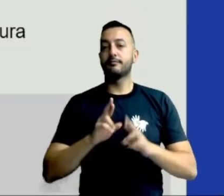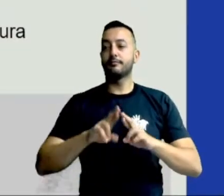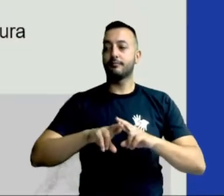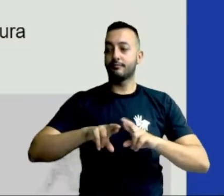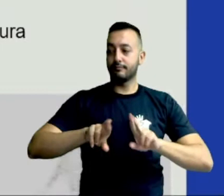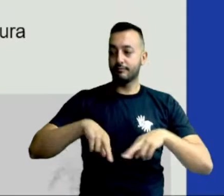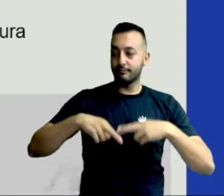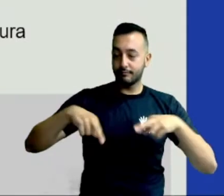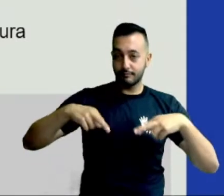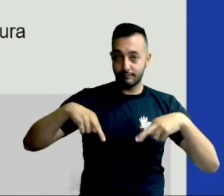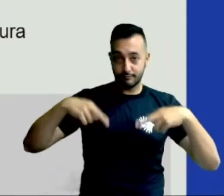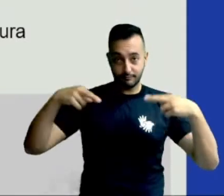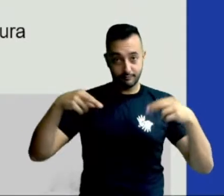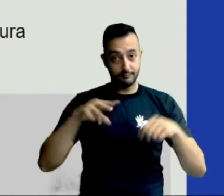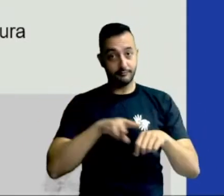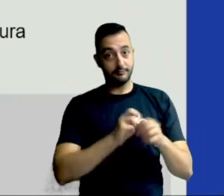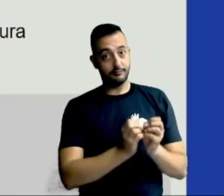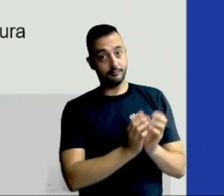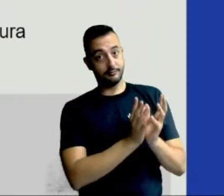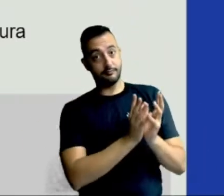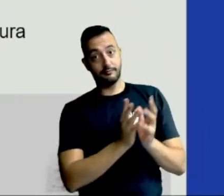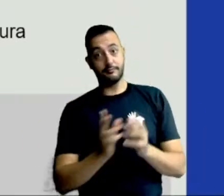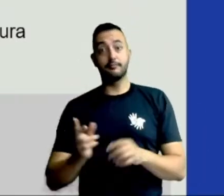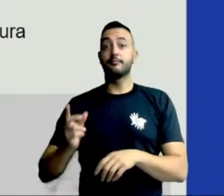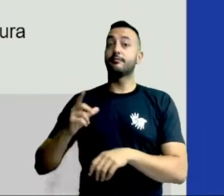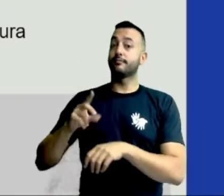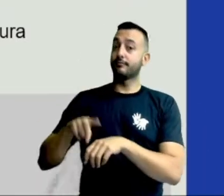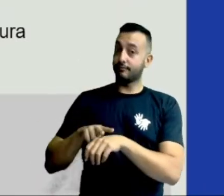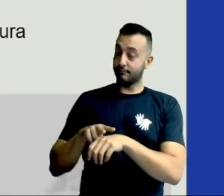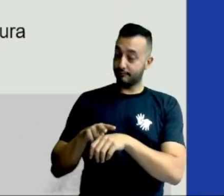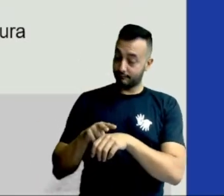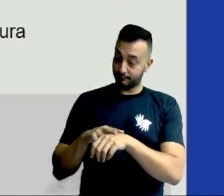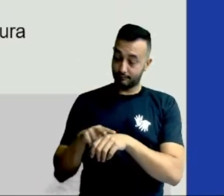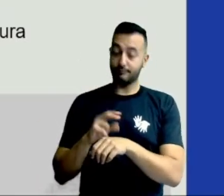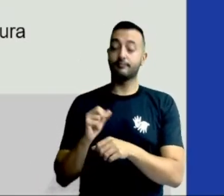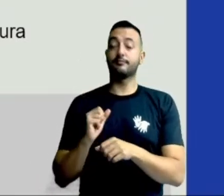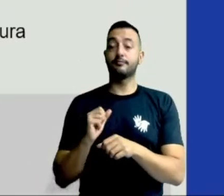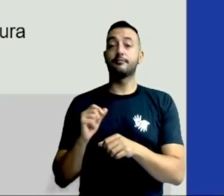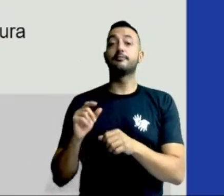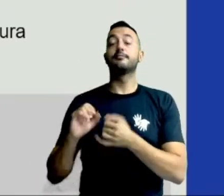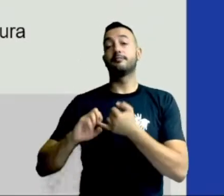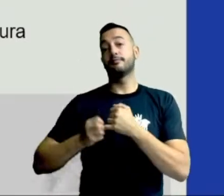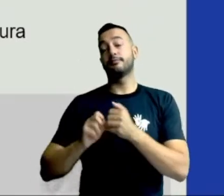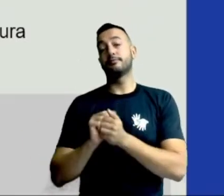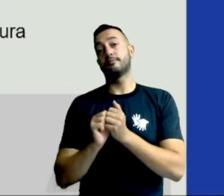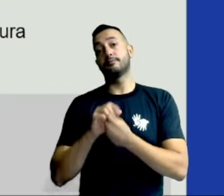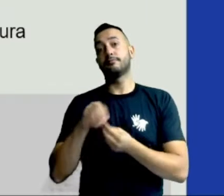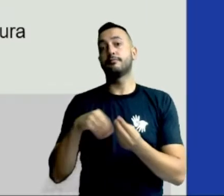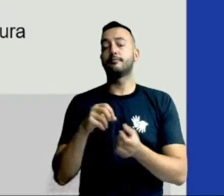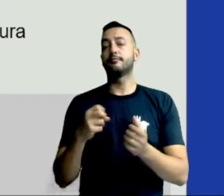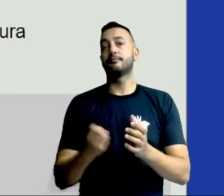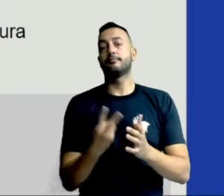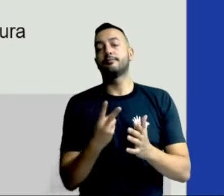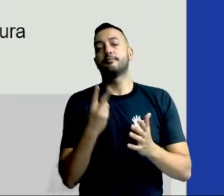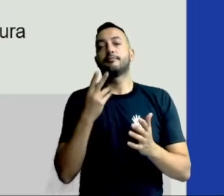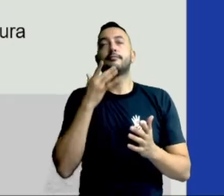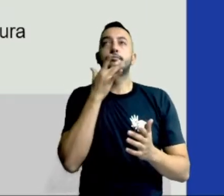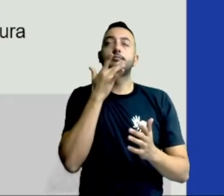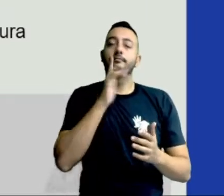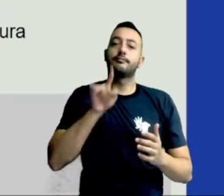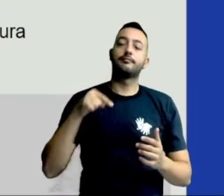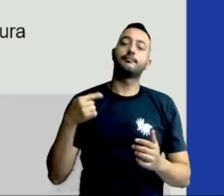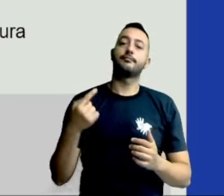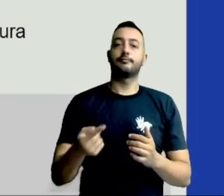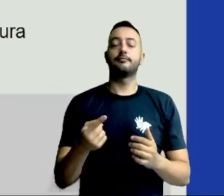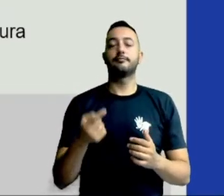Macarrão com brócolis, feijão com arroz. Misturas ricas em vitaminas, mas o gostoso vem